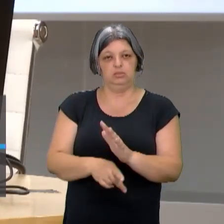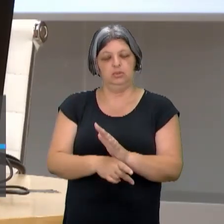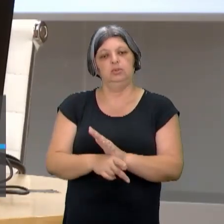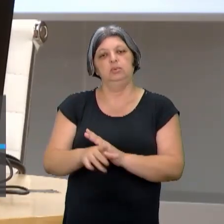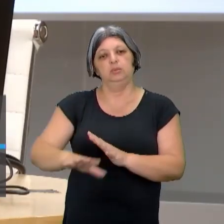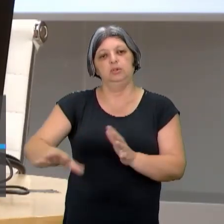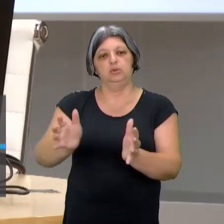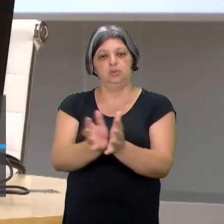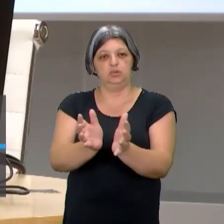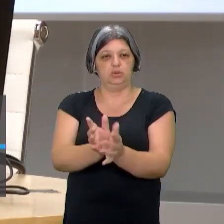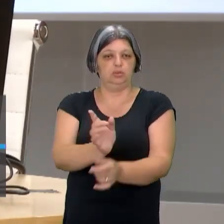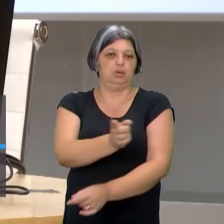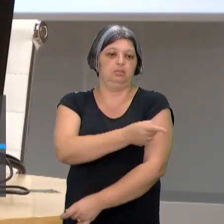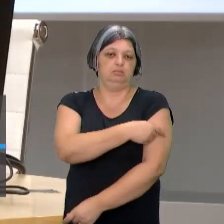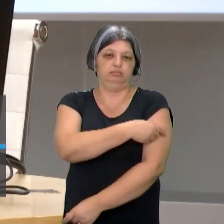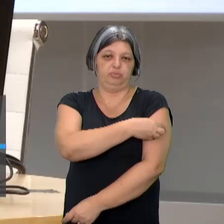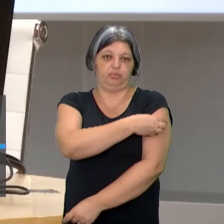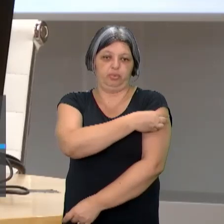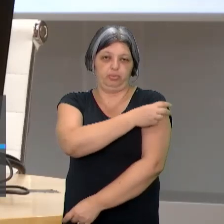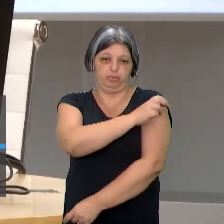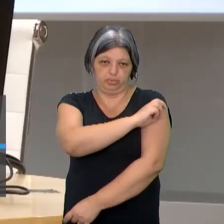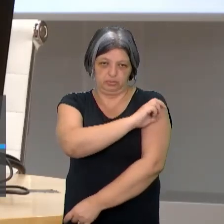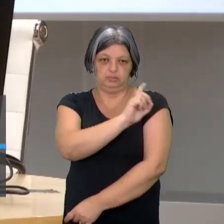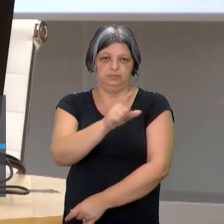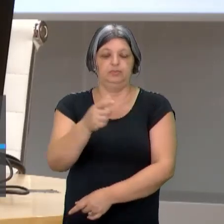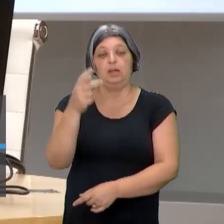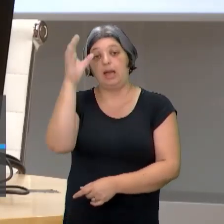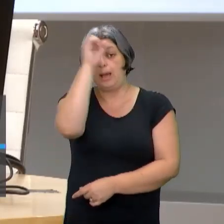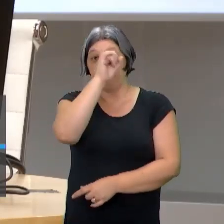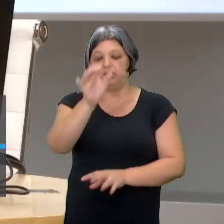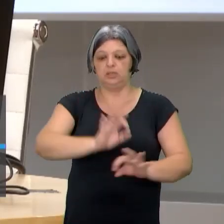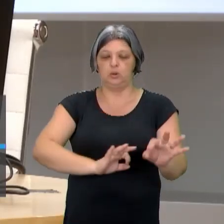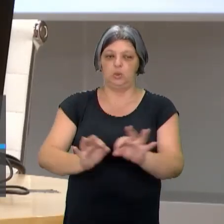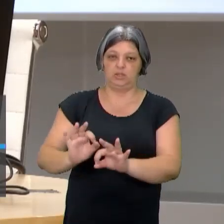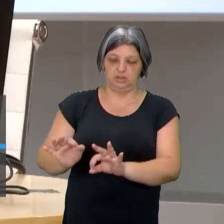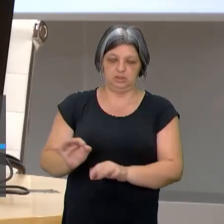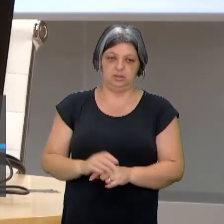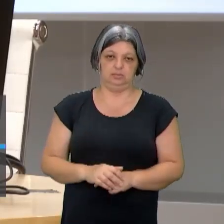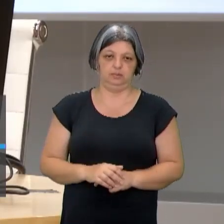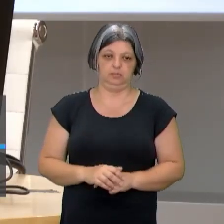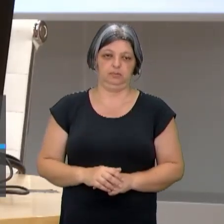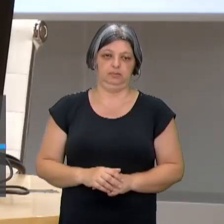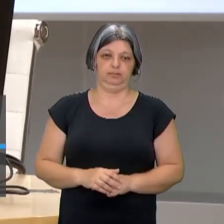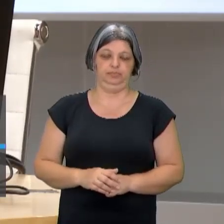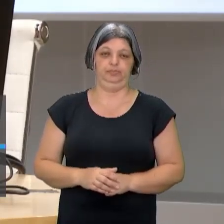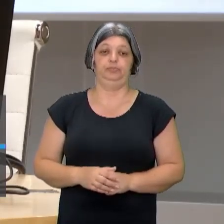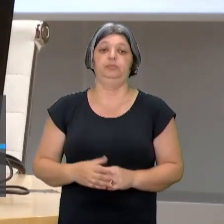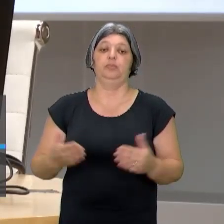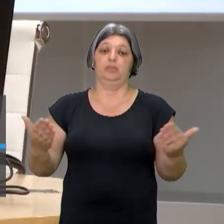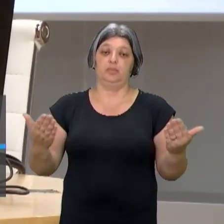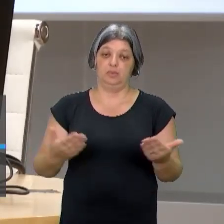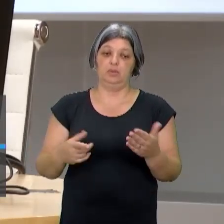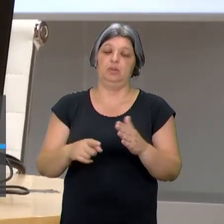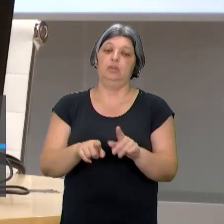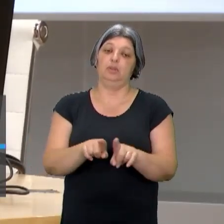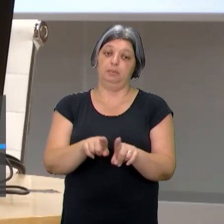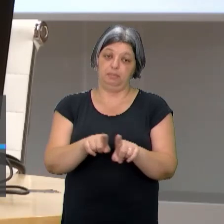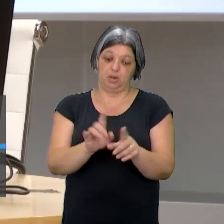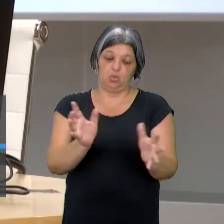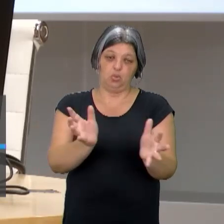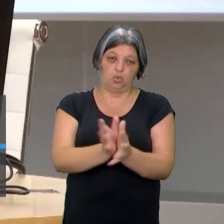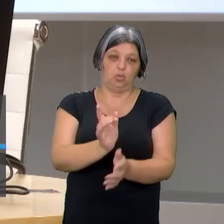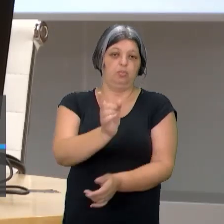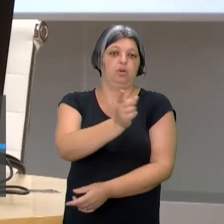importante aí que os alunos vão estar aprendendo a se organizar. E no caso dos anos finais e do ensino médio, essa